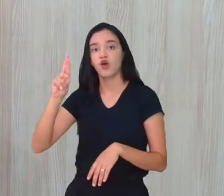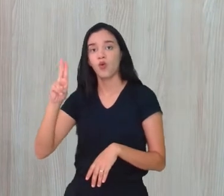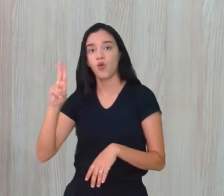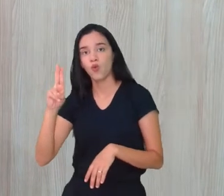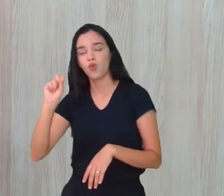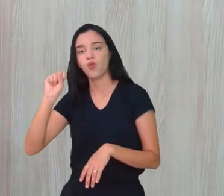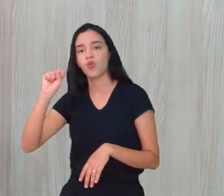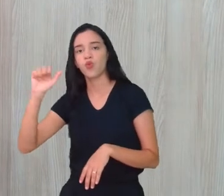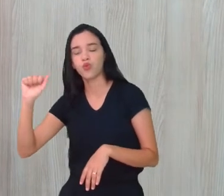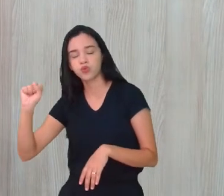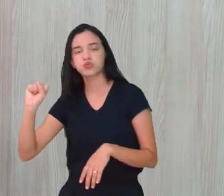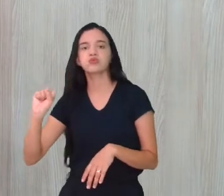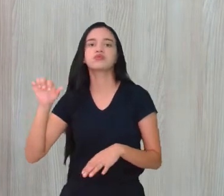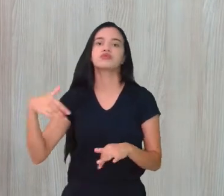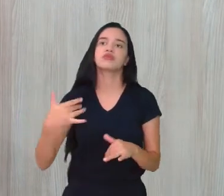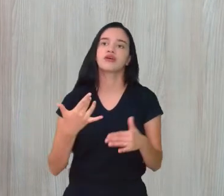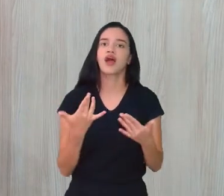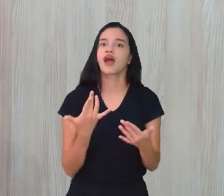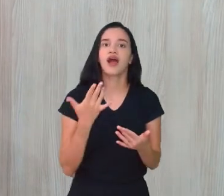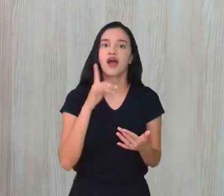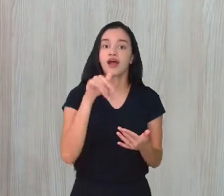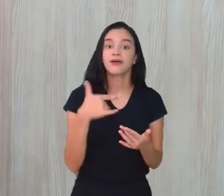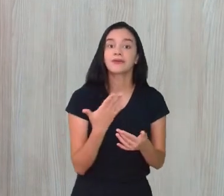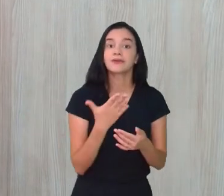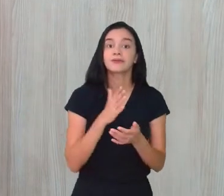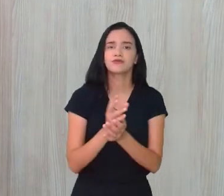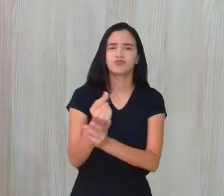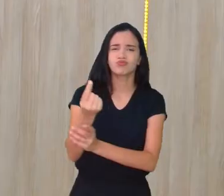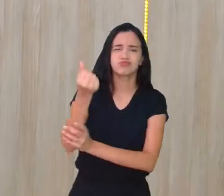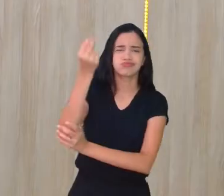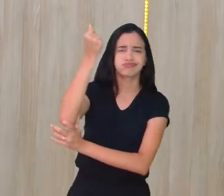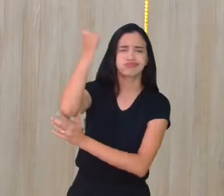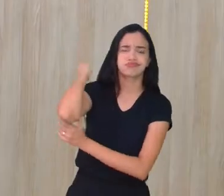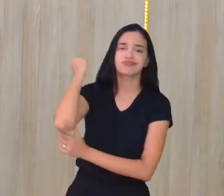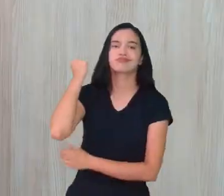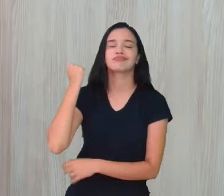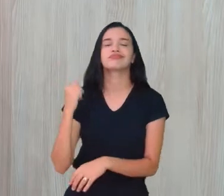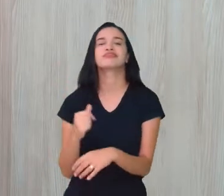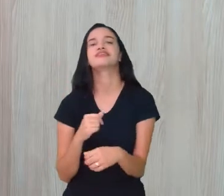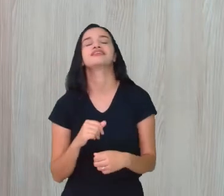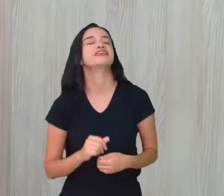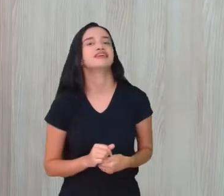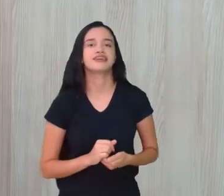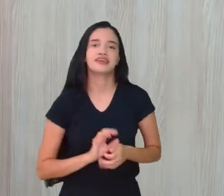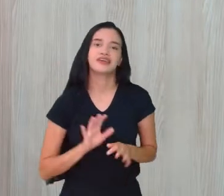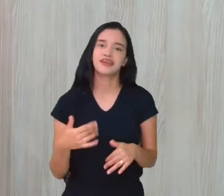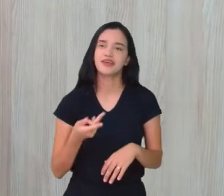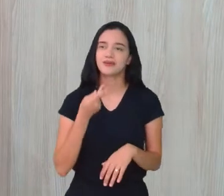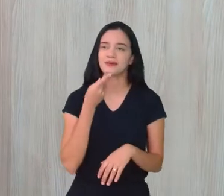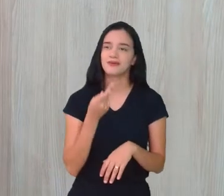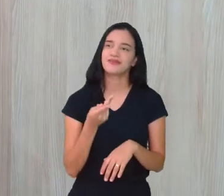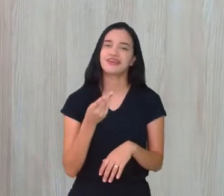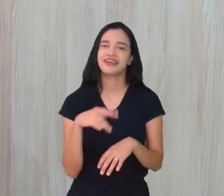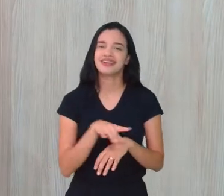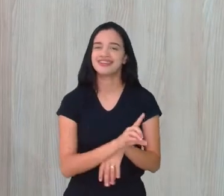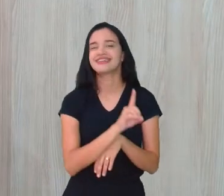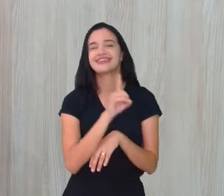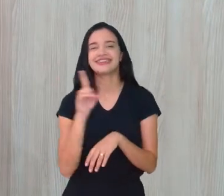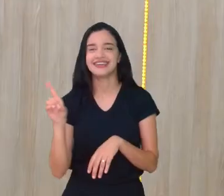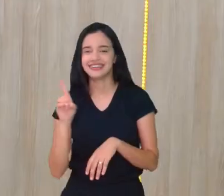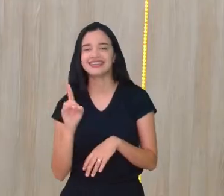que ela ainda nem era duplicada. Olha aí, ó. E aí estou me entregando aqui, né, professor? Entregando a idade. Entregando a idade, né?